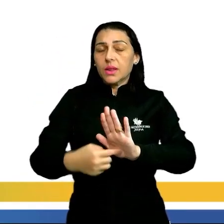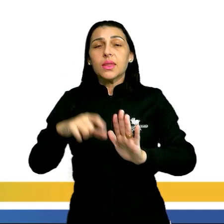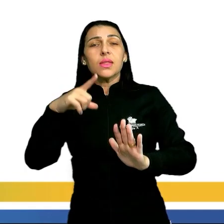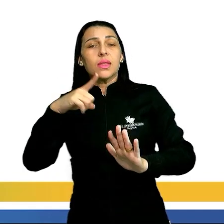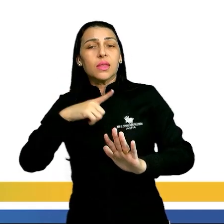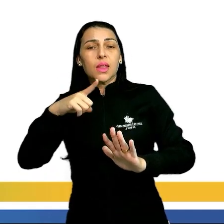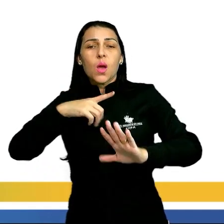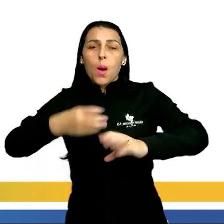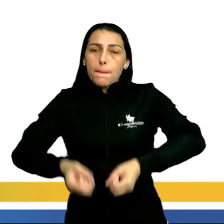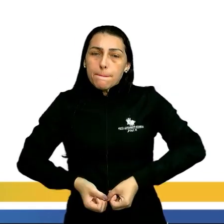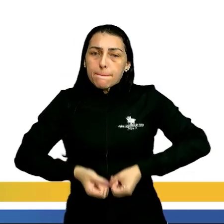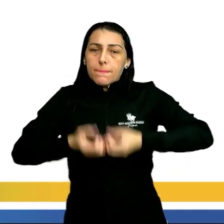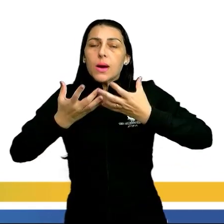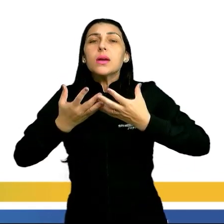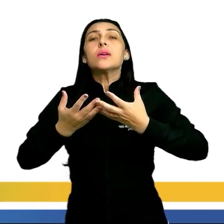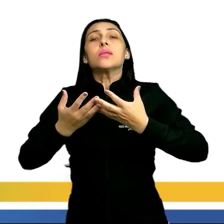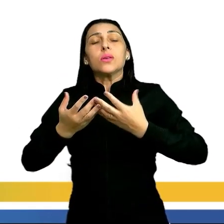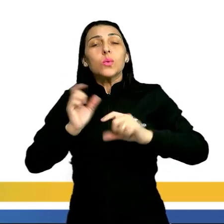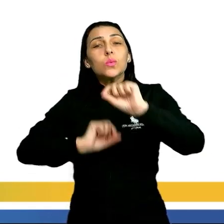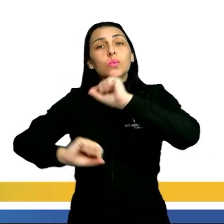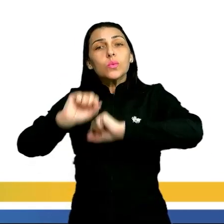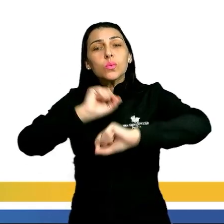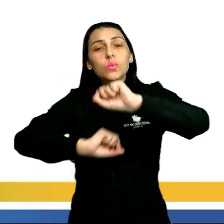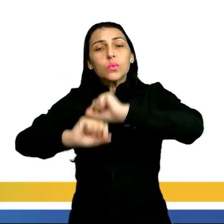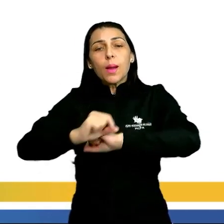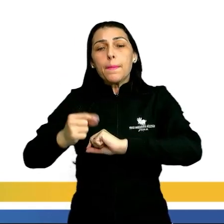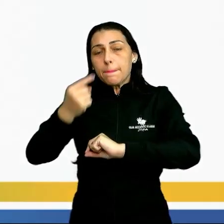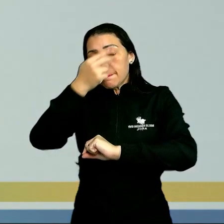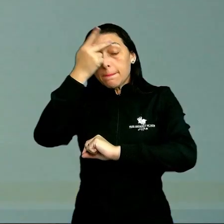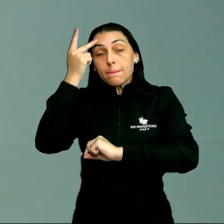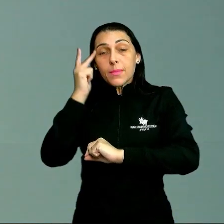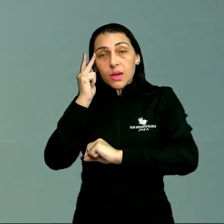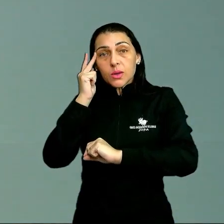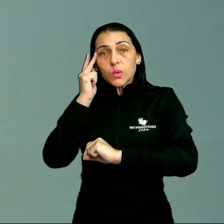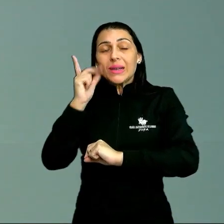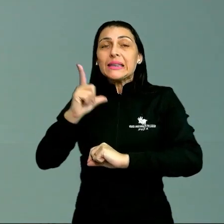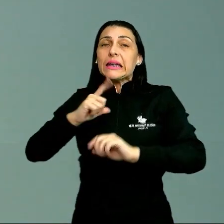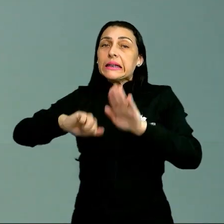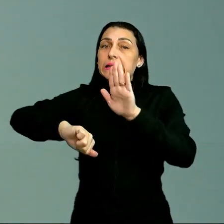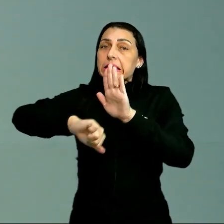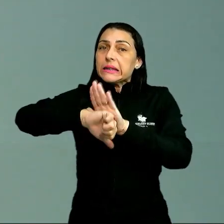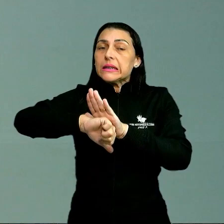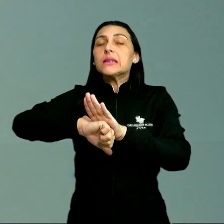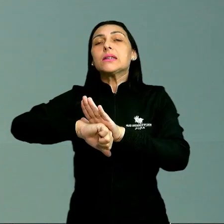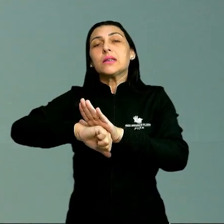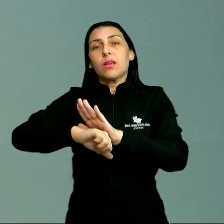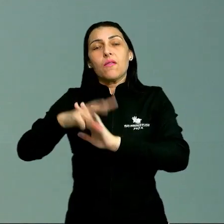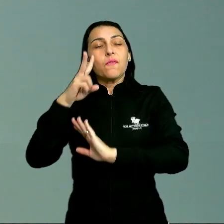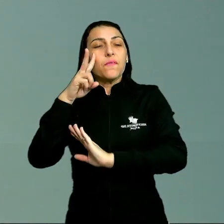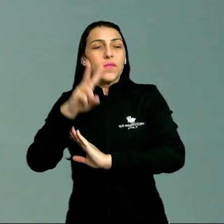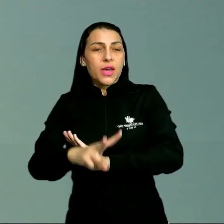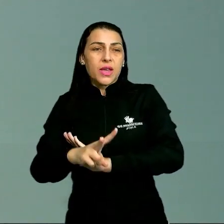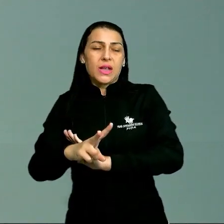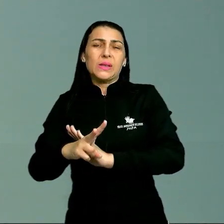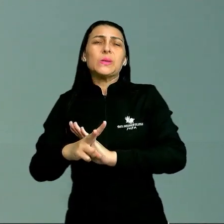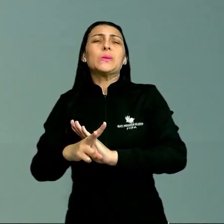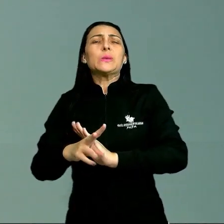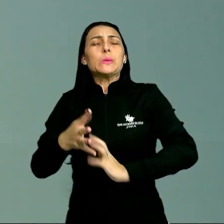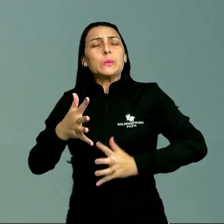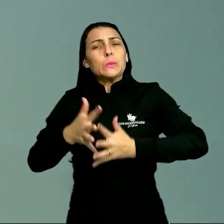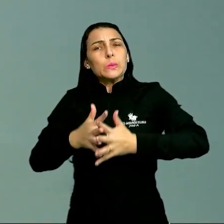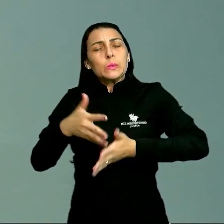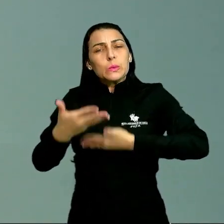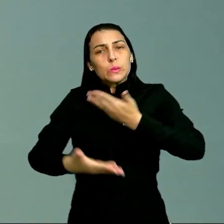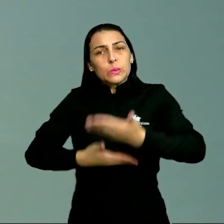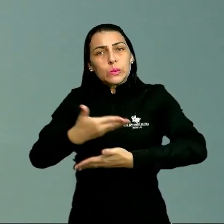tem uma manifestação da subjetividade do indivíduo em crise. Então, observa que em todo momento ele está nesse conflito, nessa